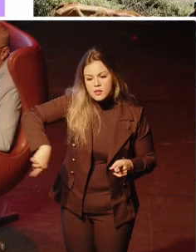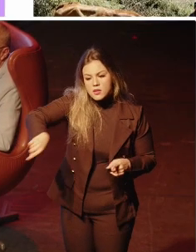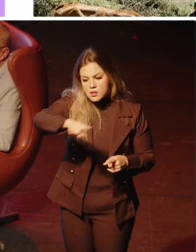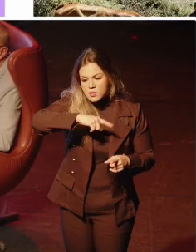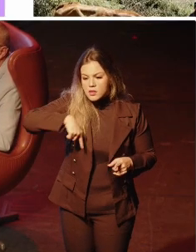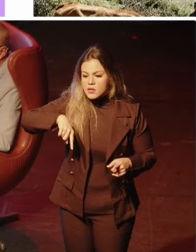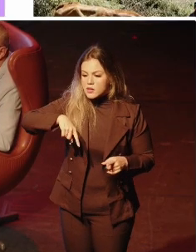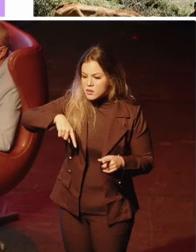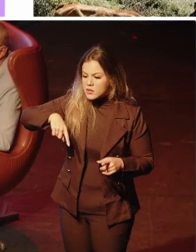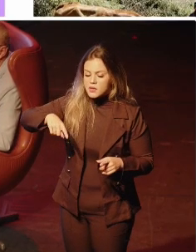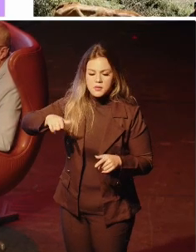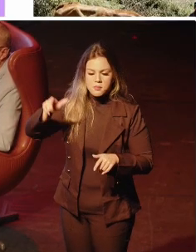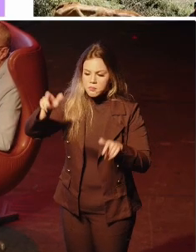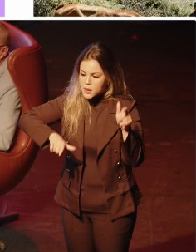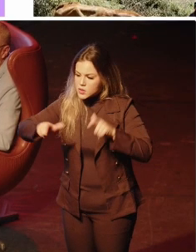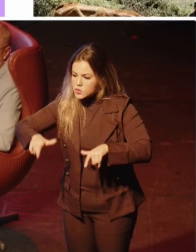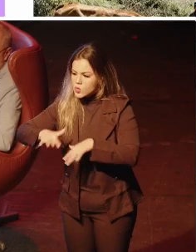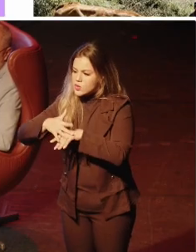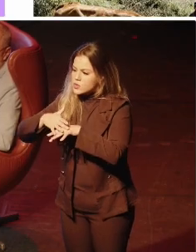pesquisadores, pacientes,